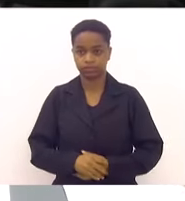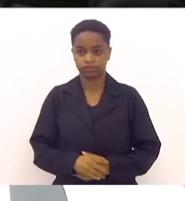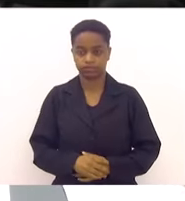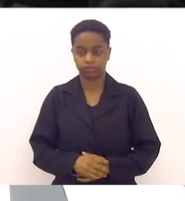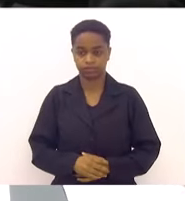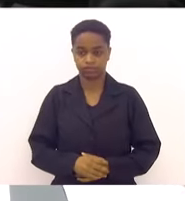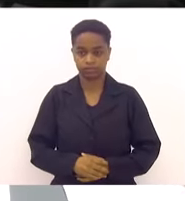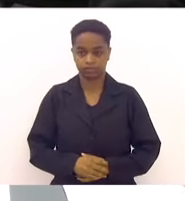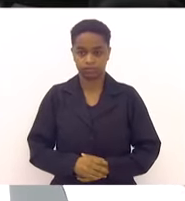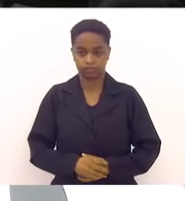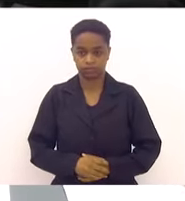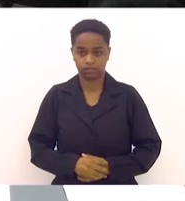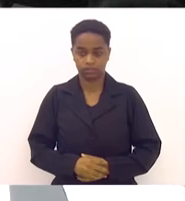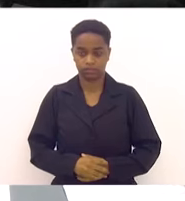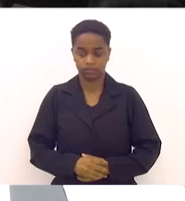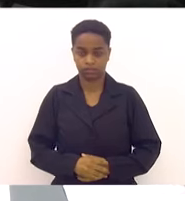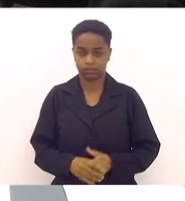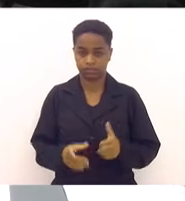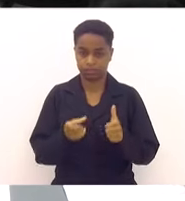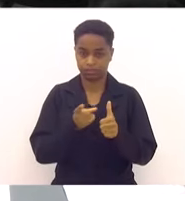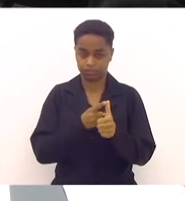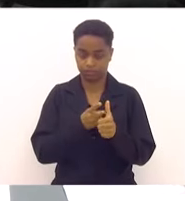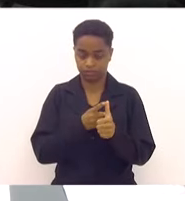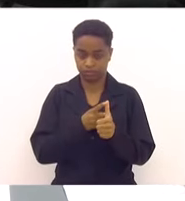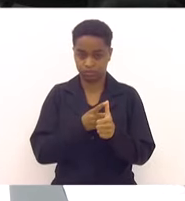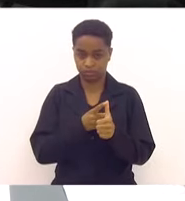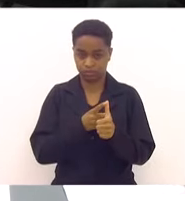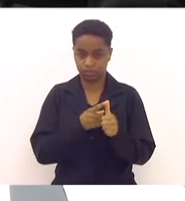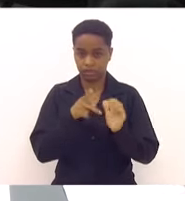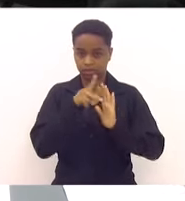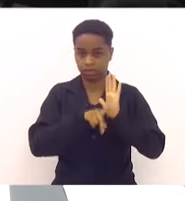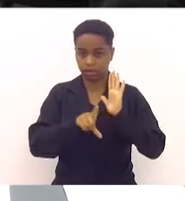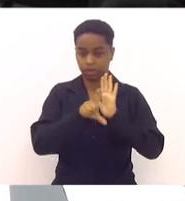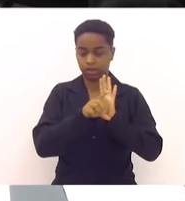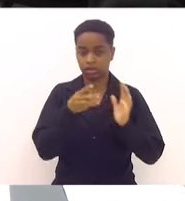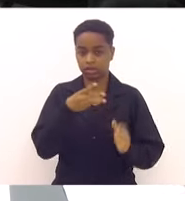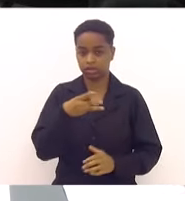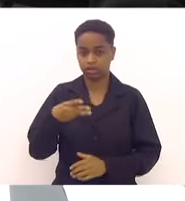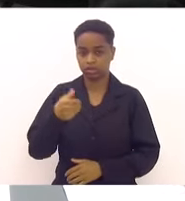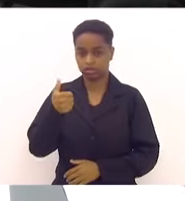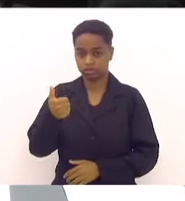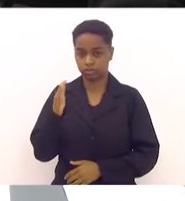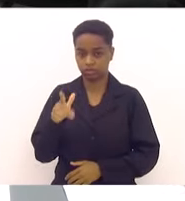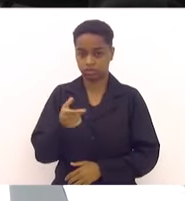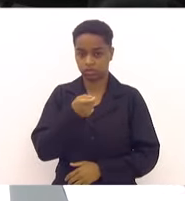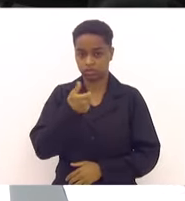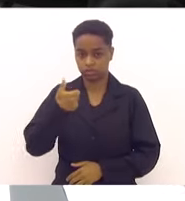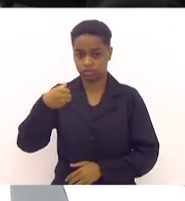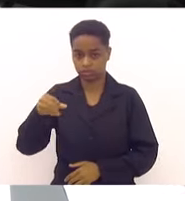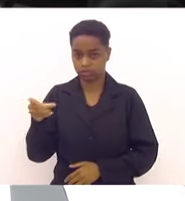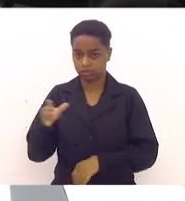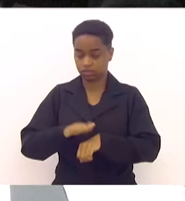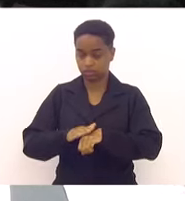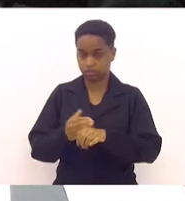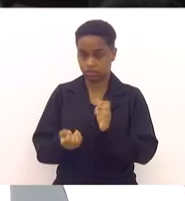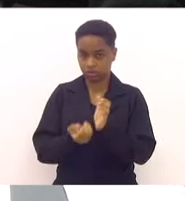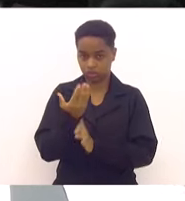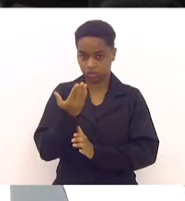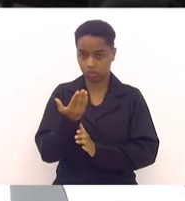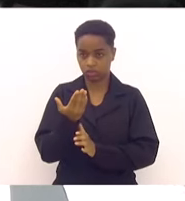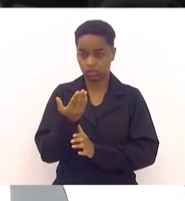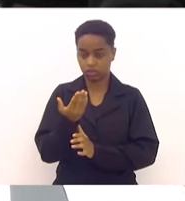Lima. Primeiro, que o PL 331 de 19, de Vossa Excelência,